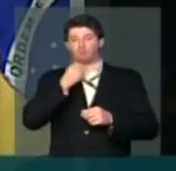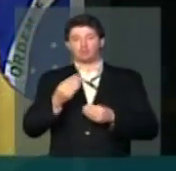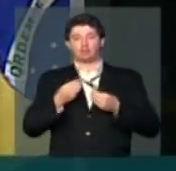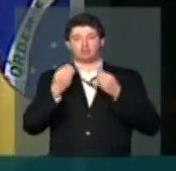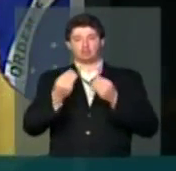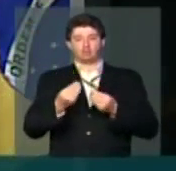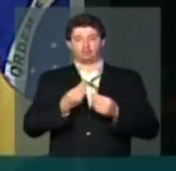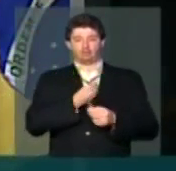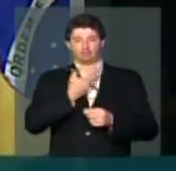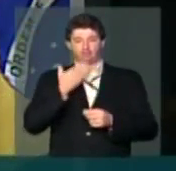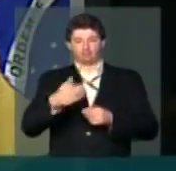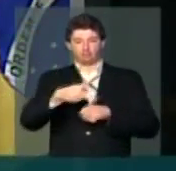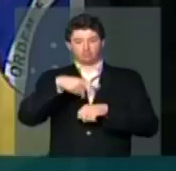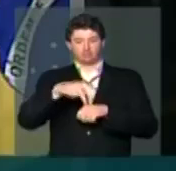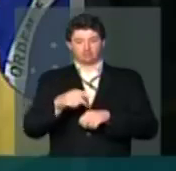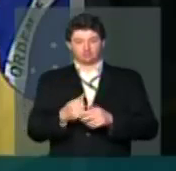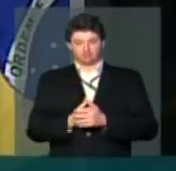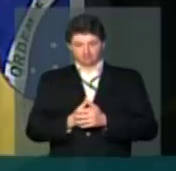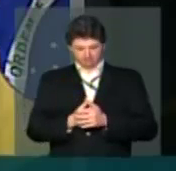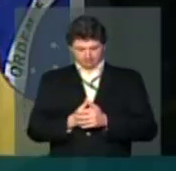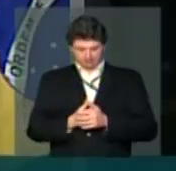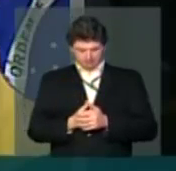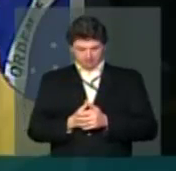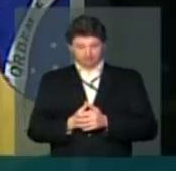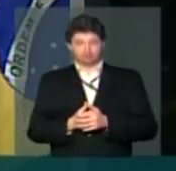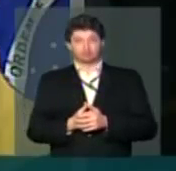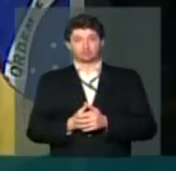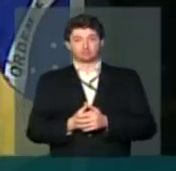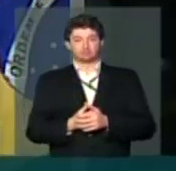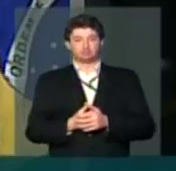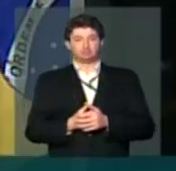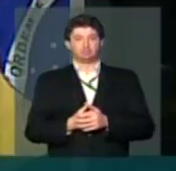Ele dizia: depois de andar pelos quatro